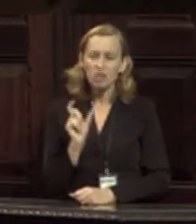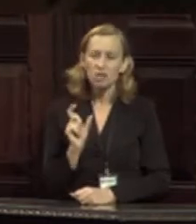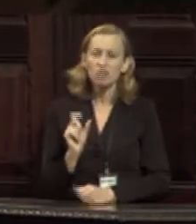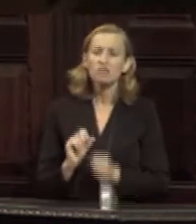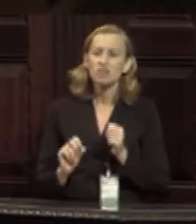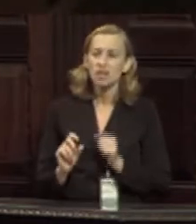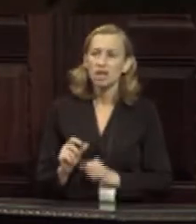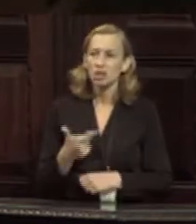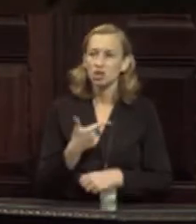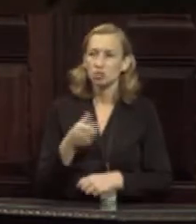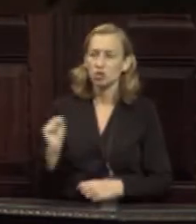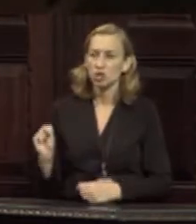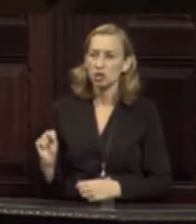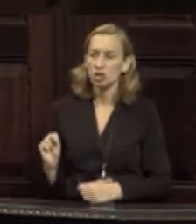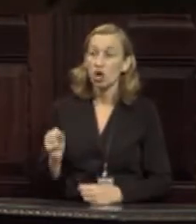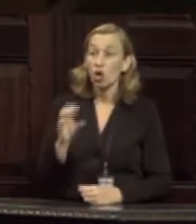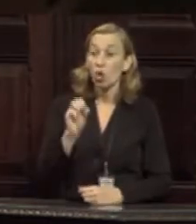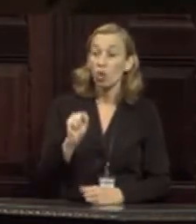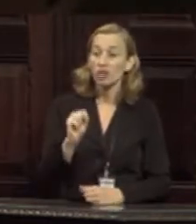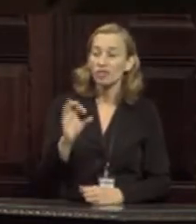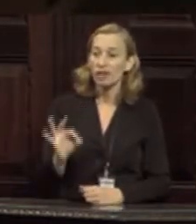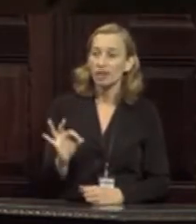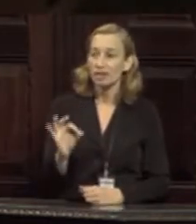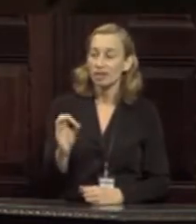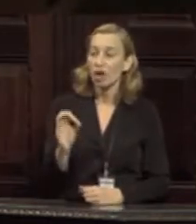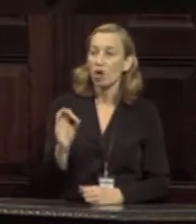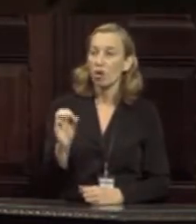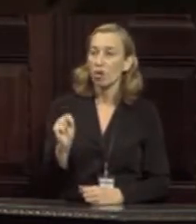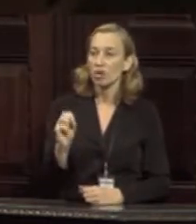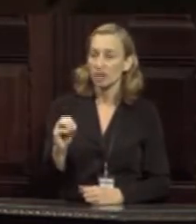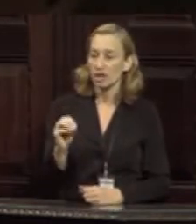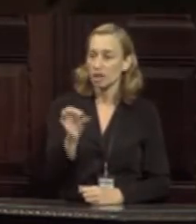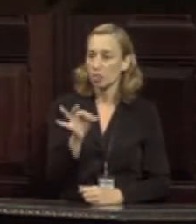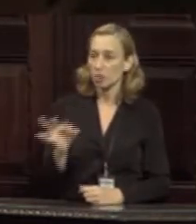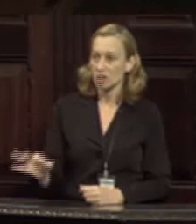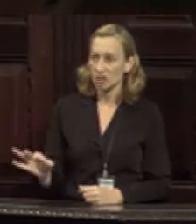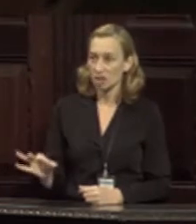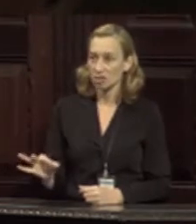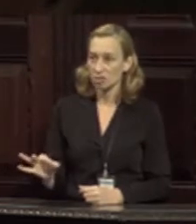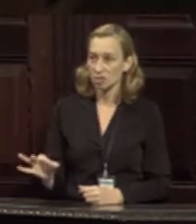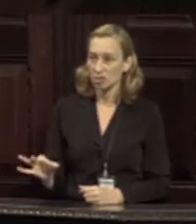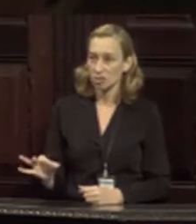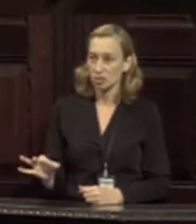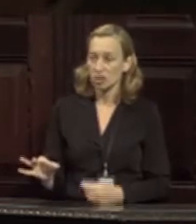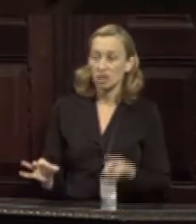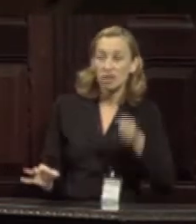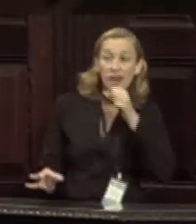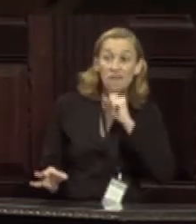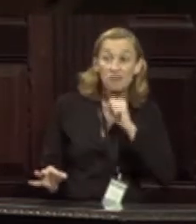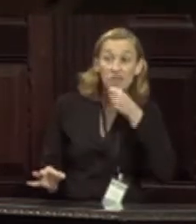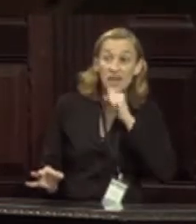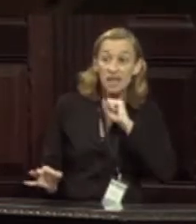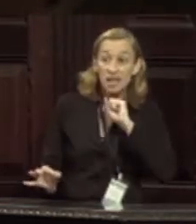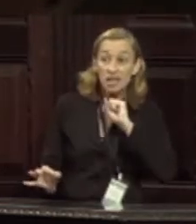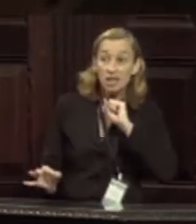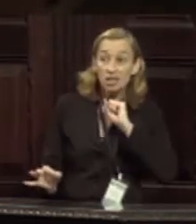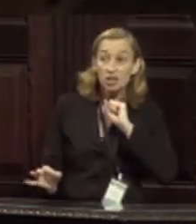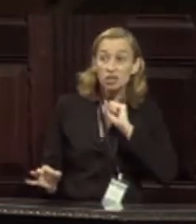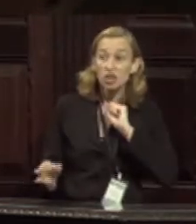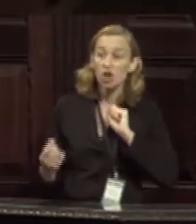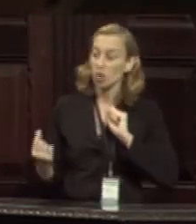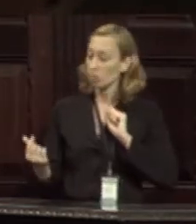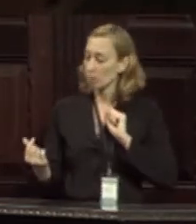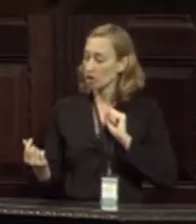2018, 80% da metodologia velha, que isto é, que só considera o preço do óleo